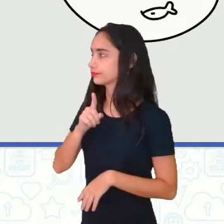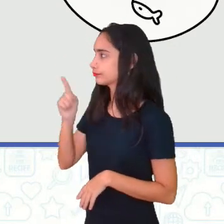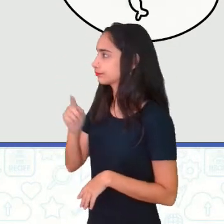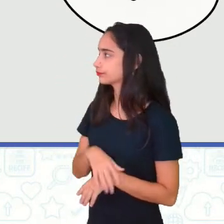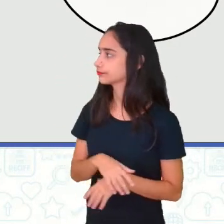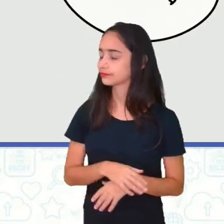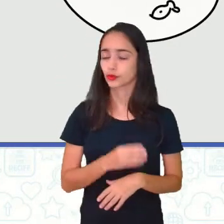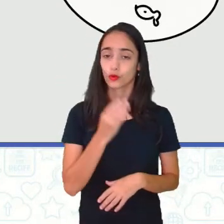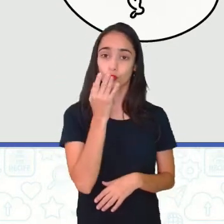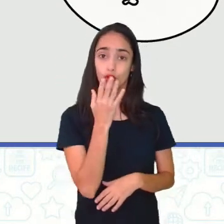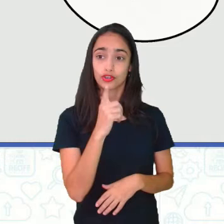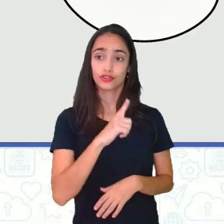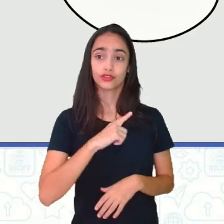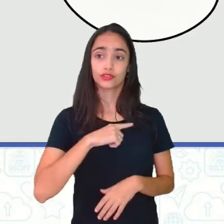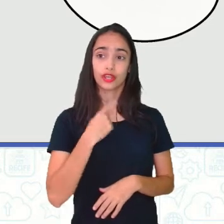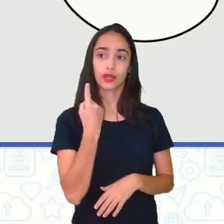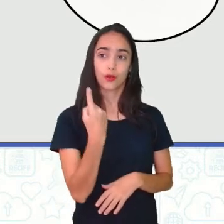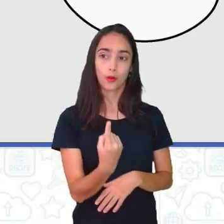Eu tenho um branquinho,